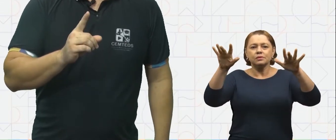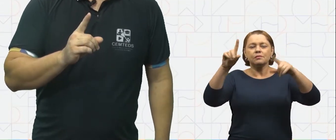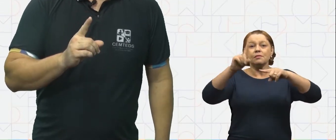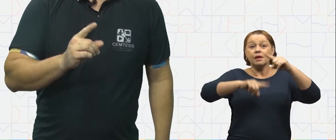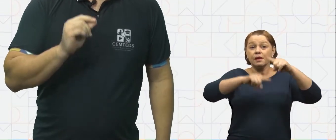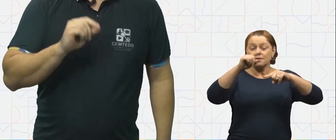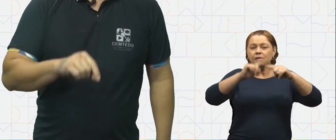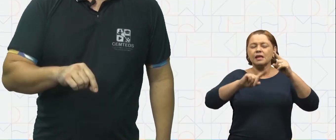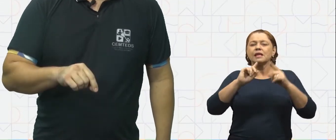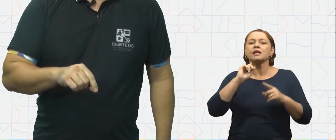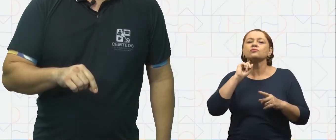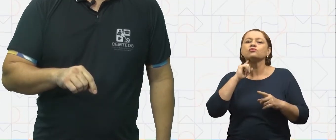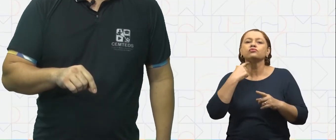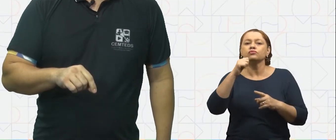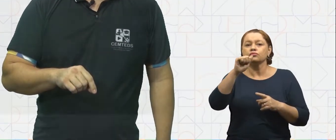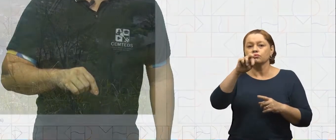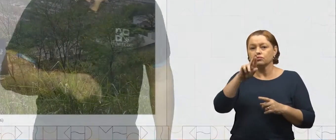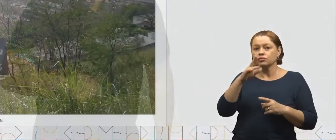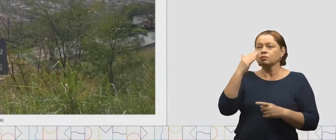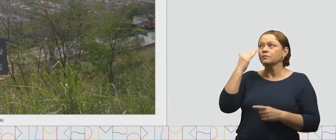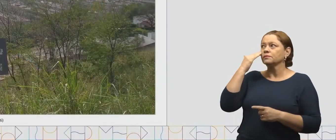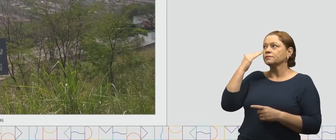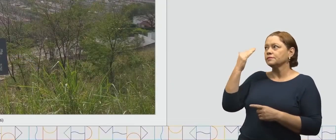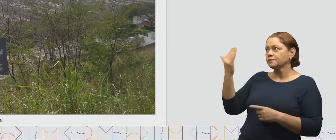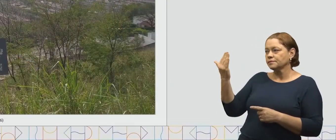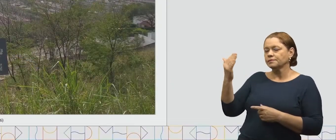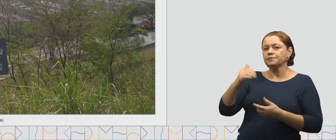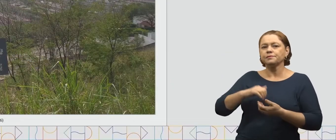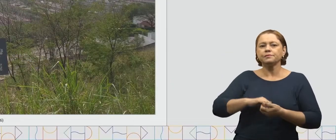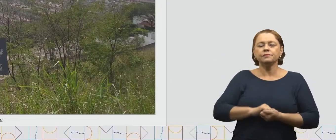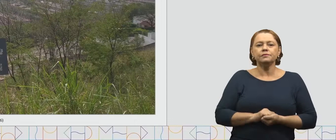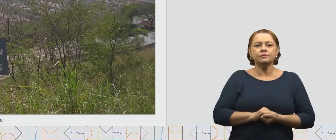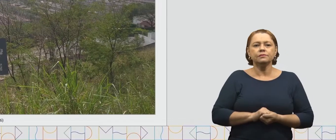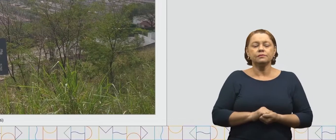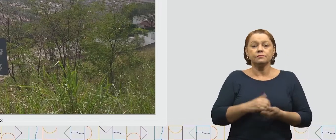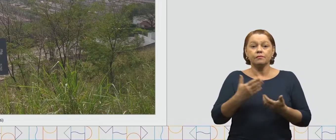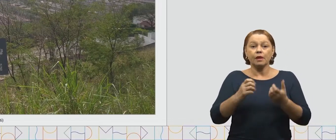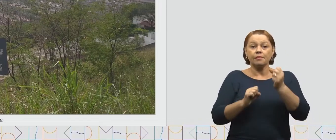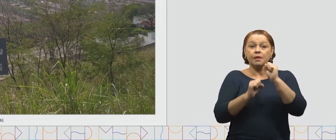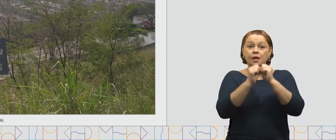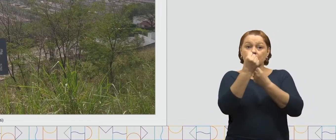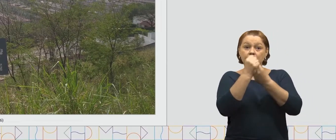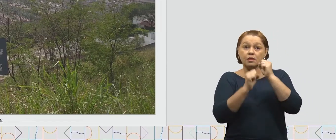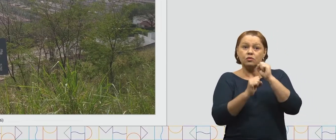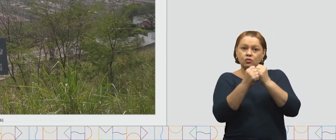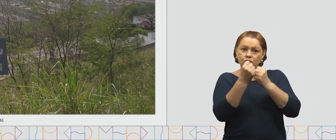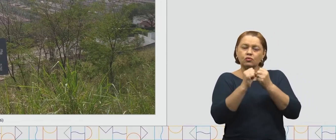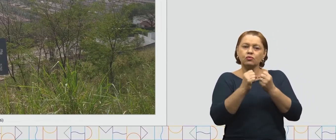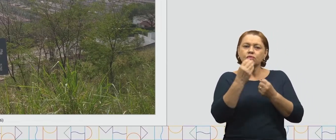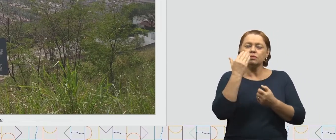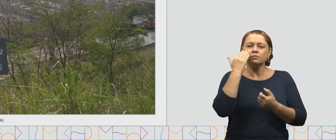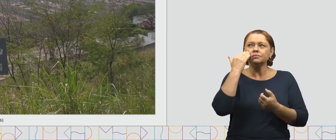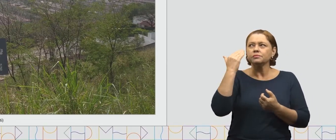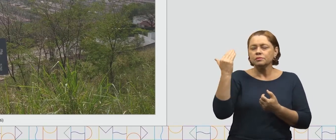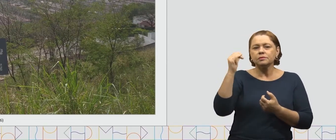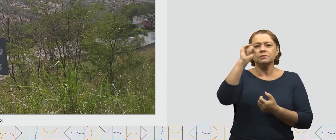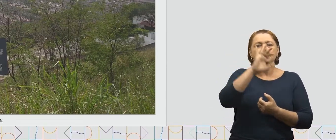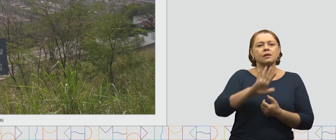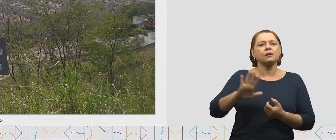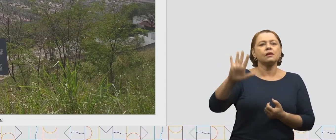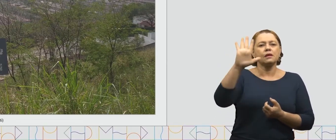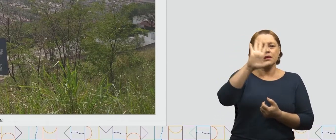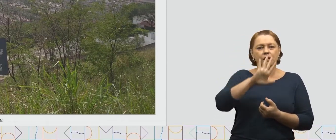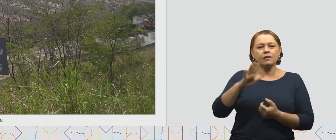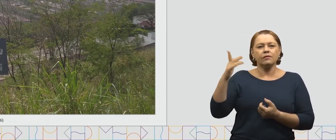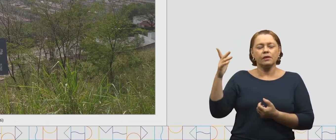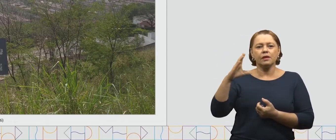essa situação detalhadamente a seguir. Indústrias siderúrgicas e termoelétricas. Observe essa imagem